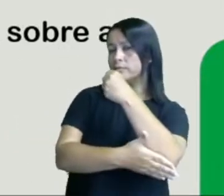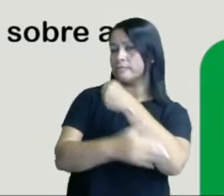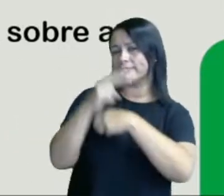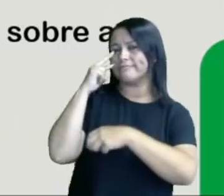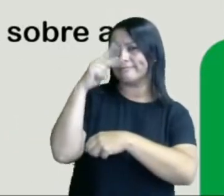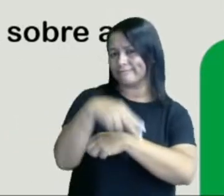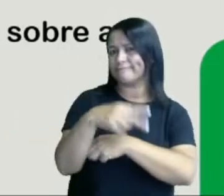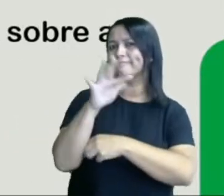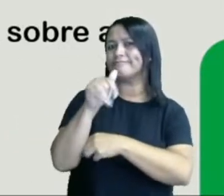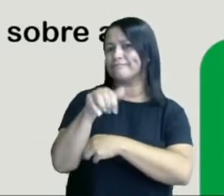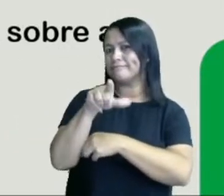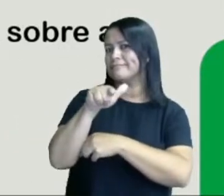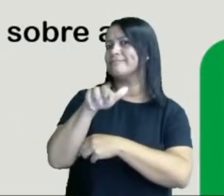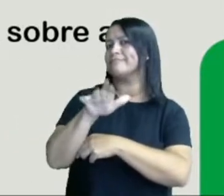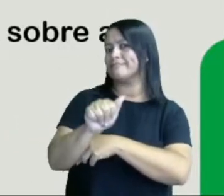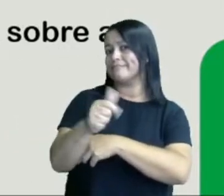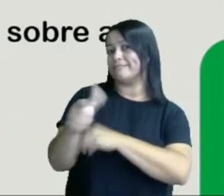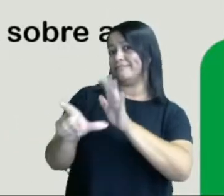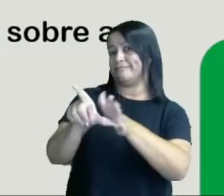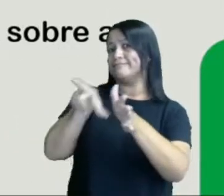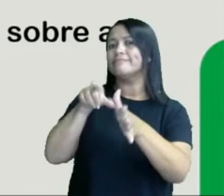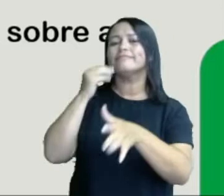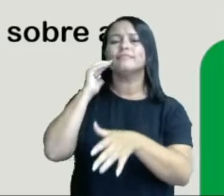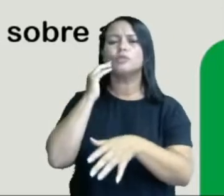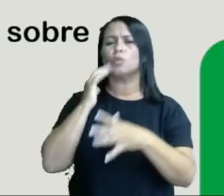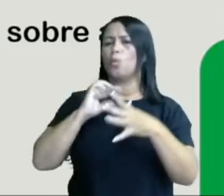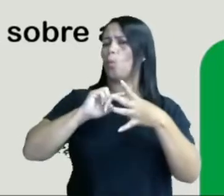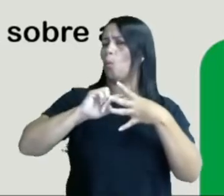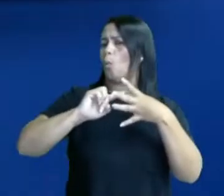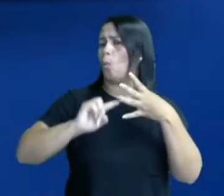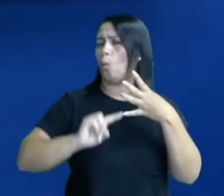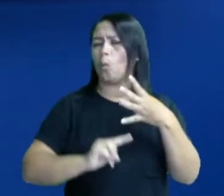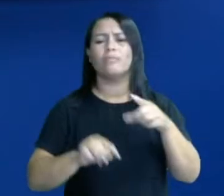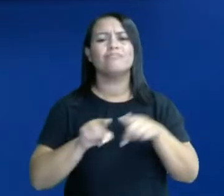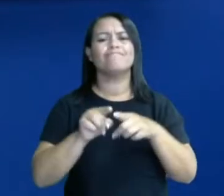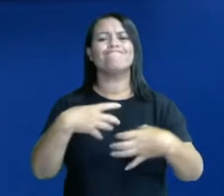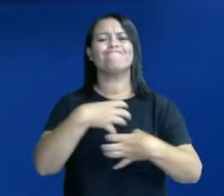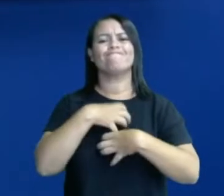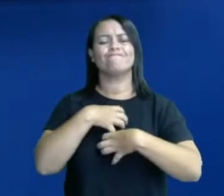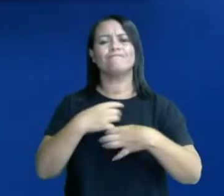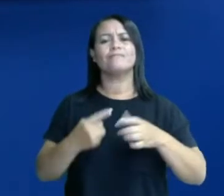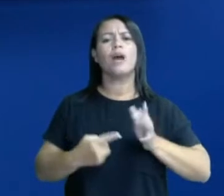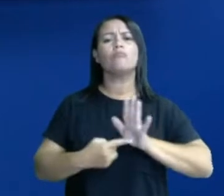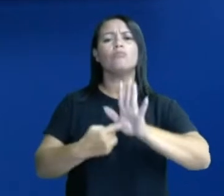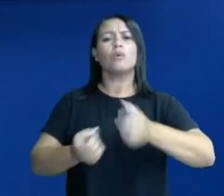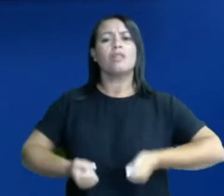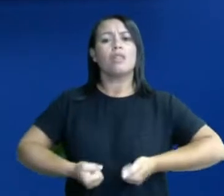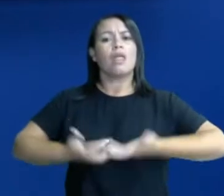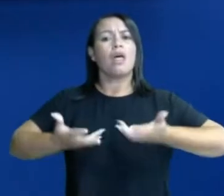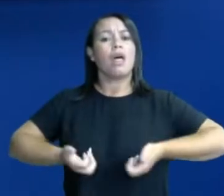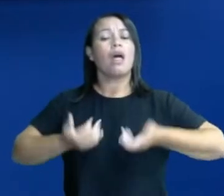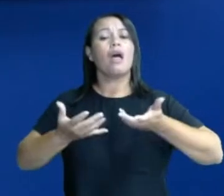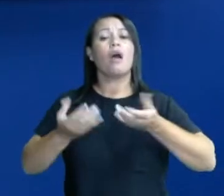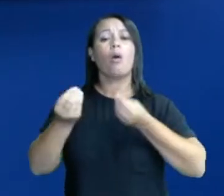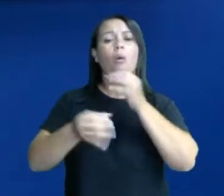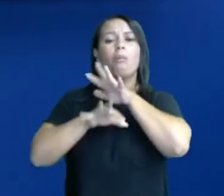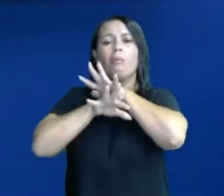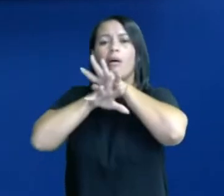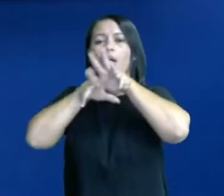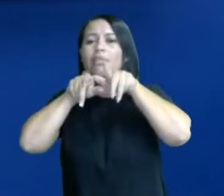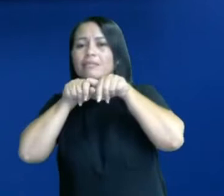a gente viu na fábula anterior. Todos esses sentimentos vão ser expressos através dos